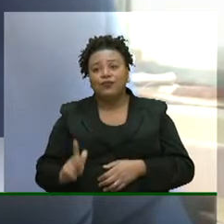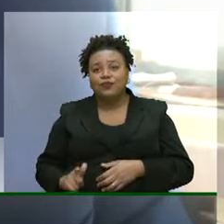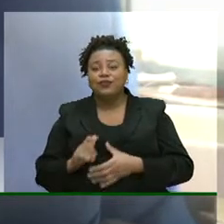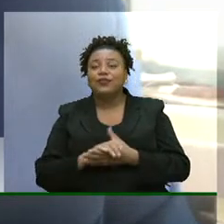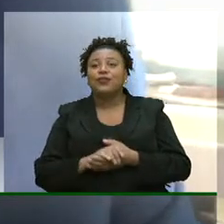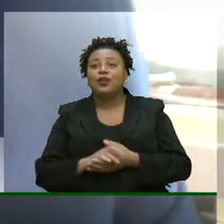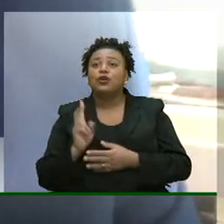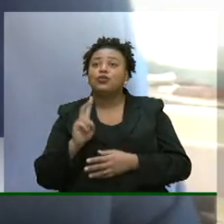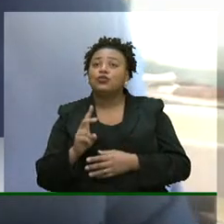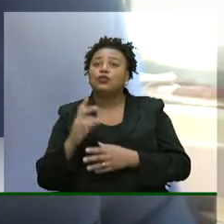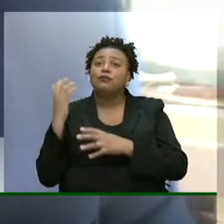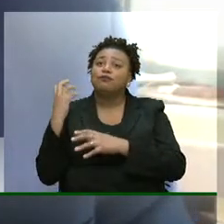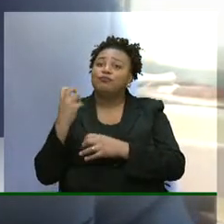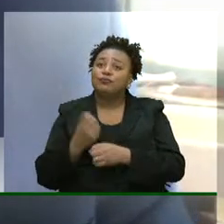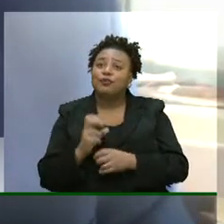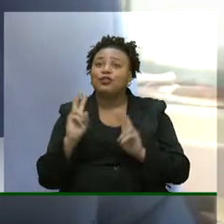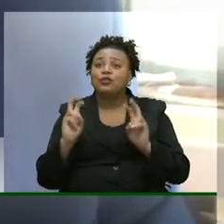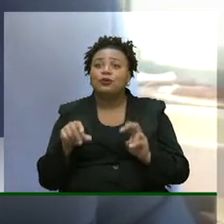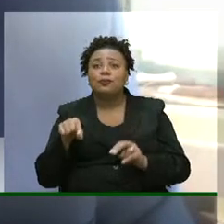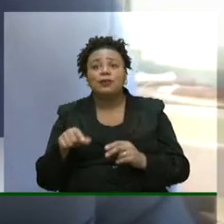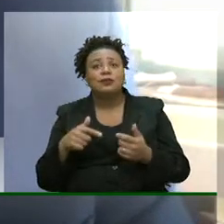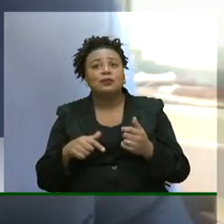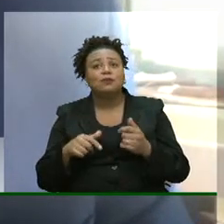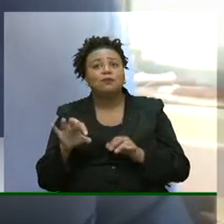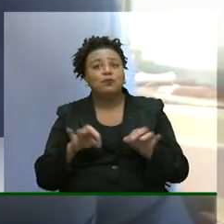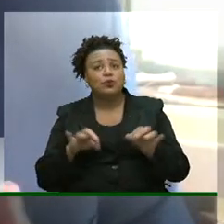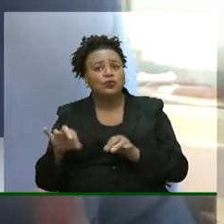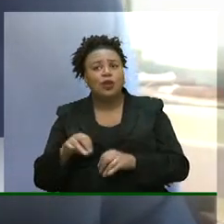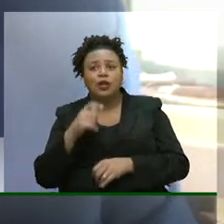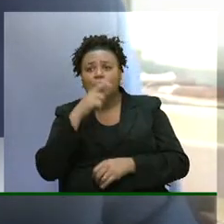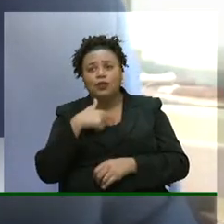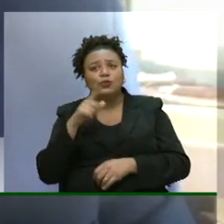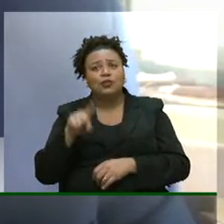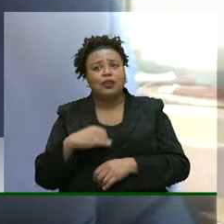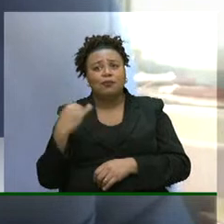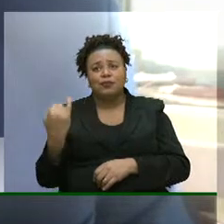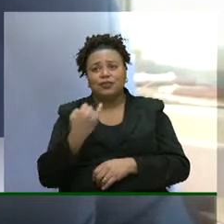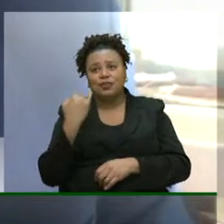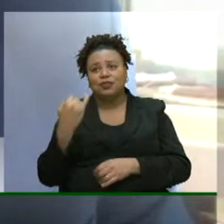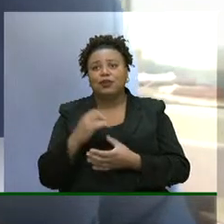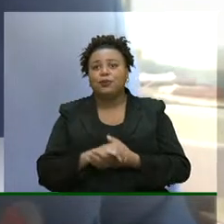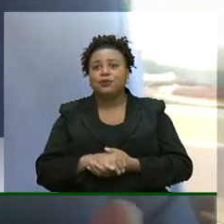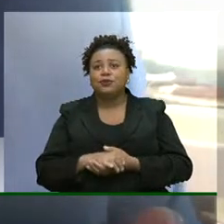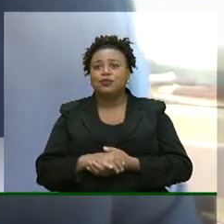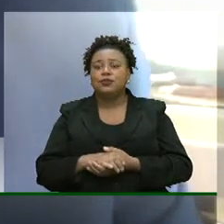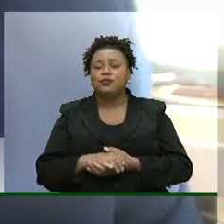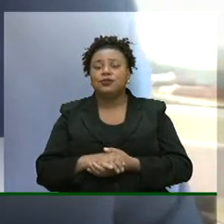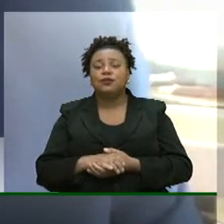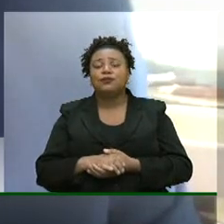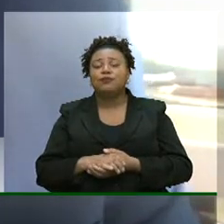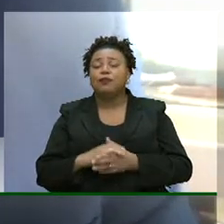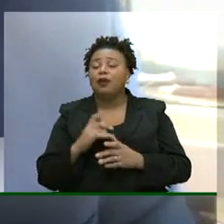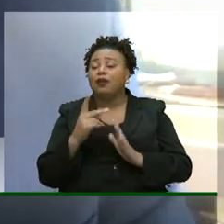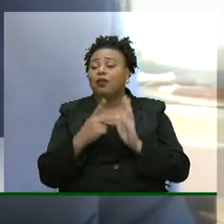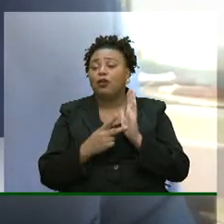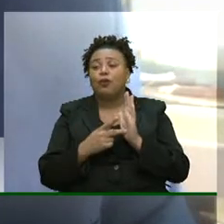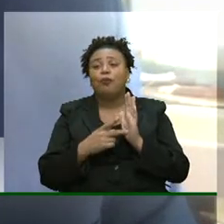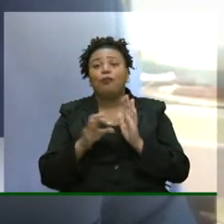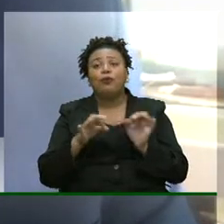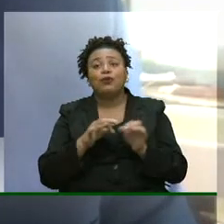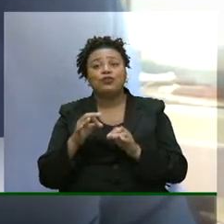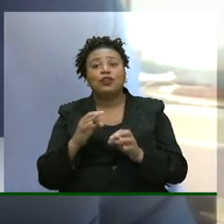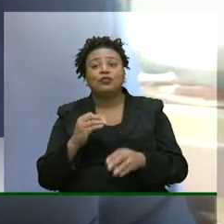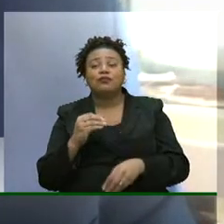em retroceder em relação a esse projeto. Acho que foi muito importante. O projeto não contemplava, de